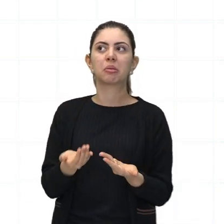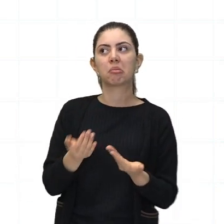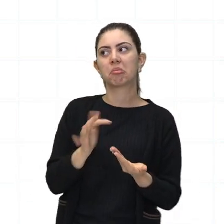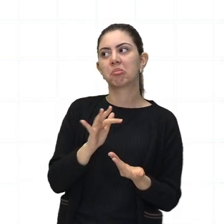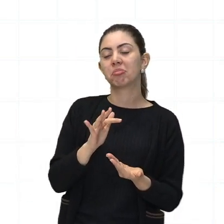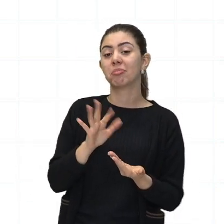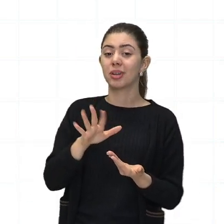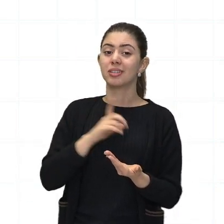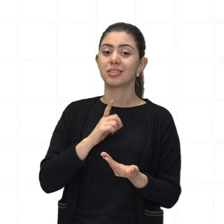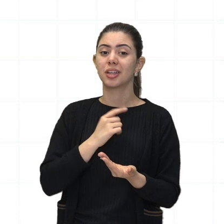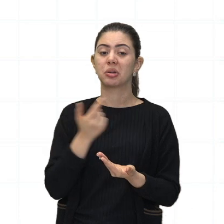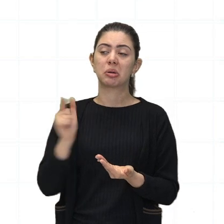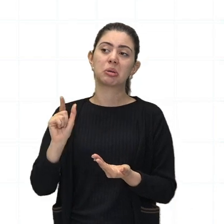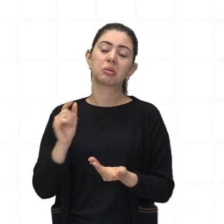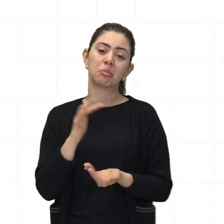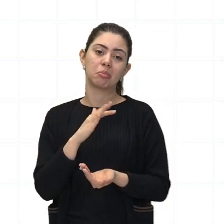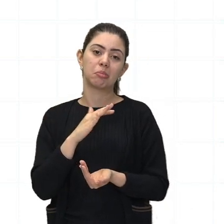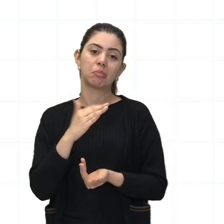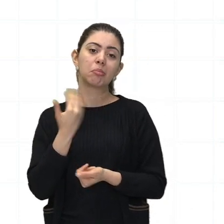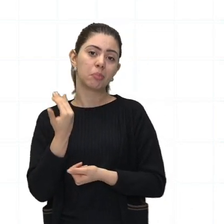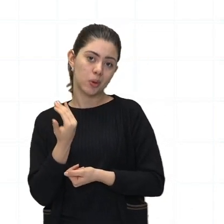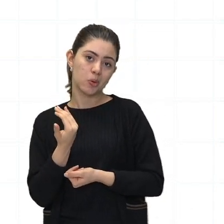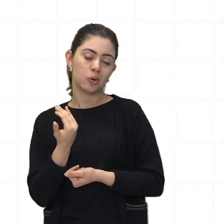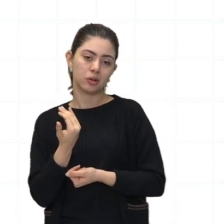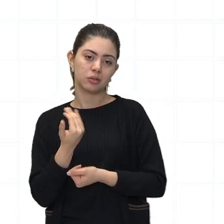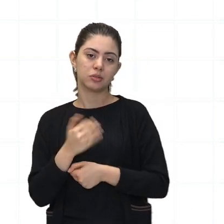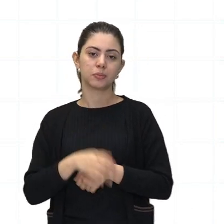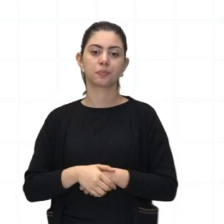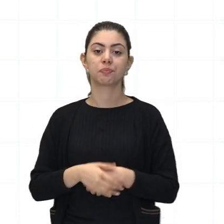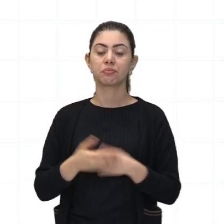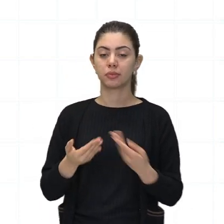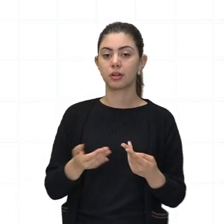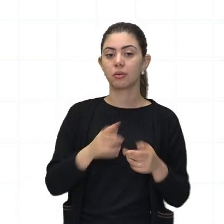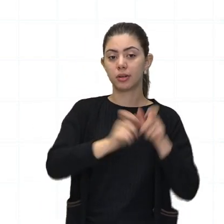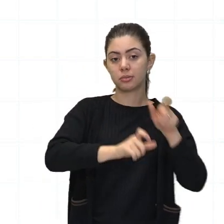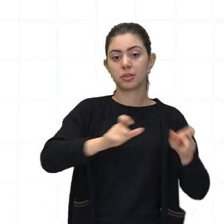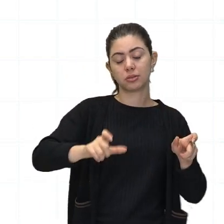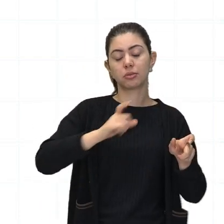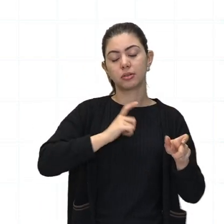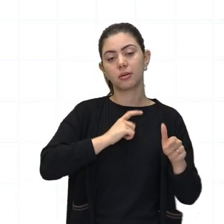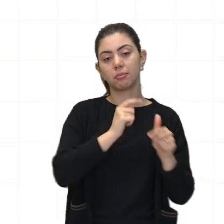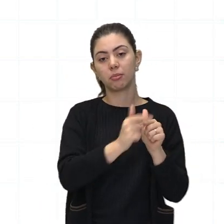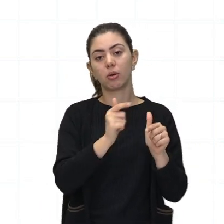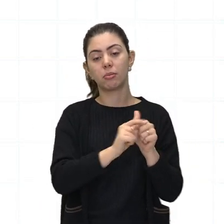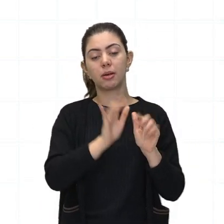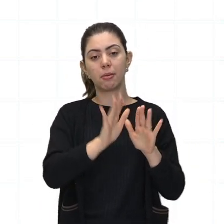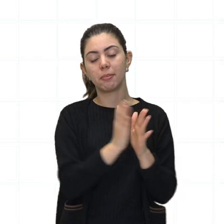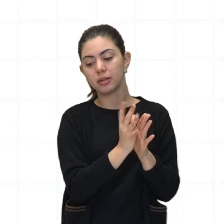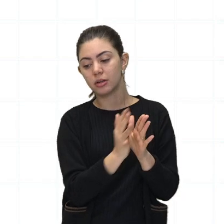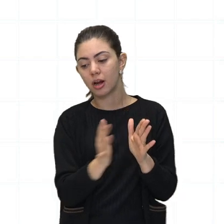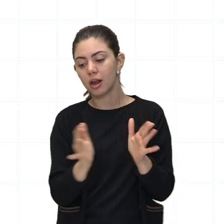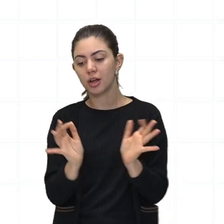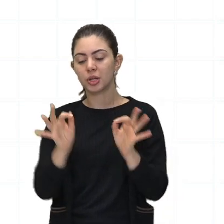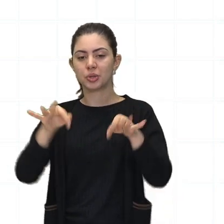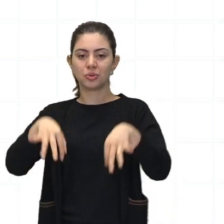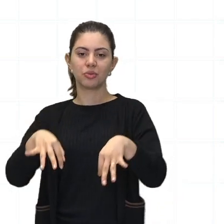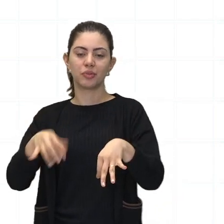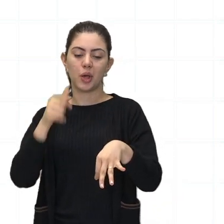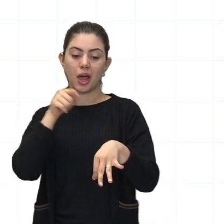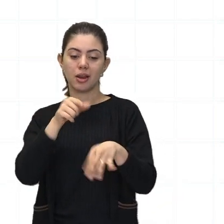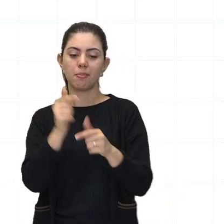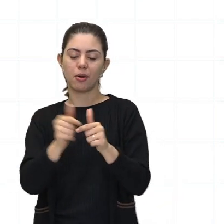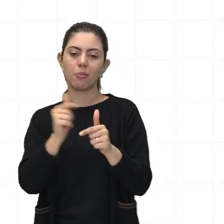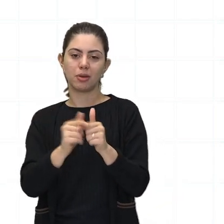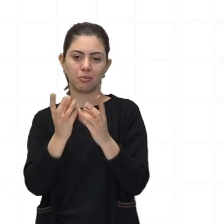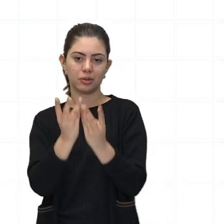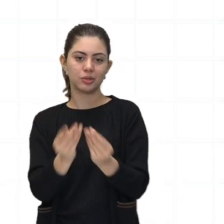uma pessoa infeliz. Os personagens geralmente enfrentam problemas, mas no final tudo se resolve de uma maneira